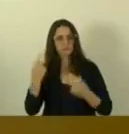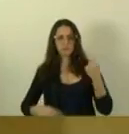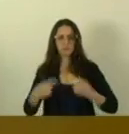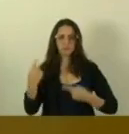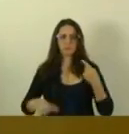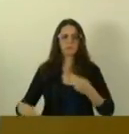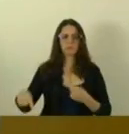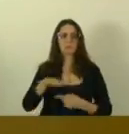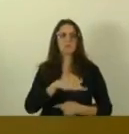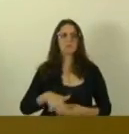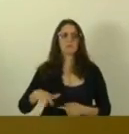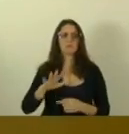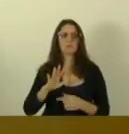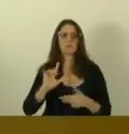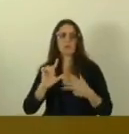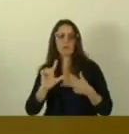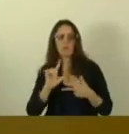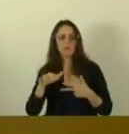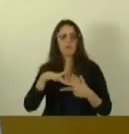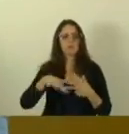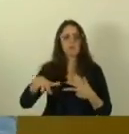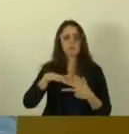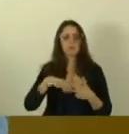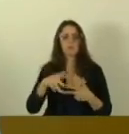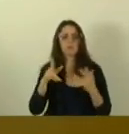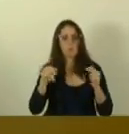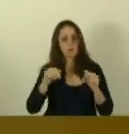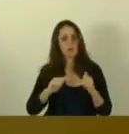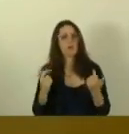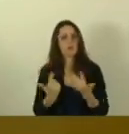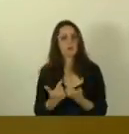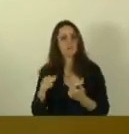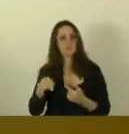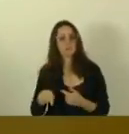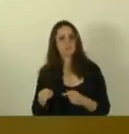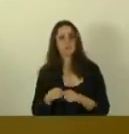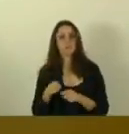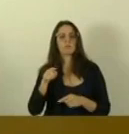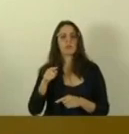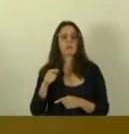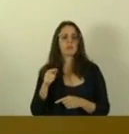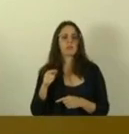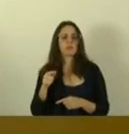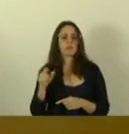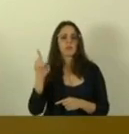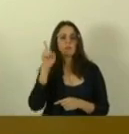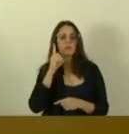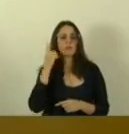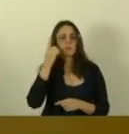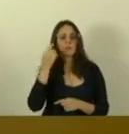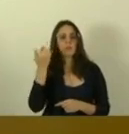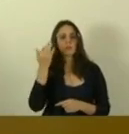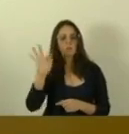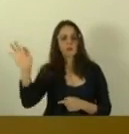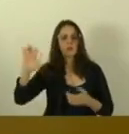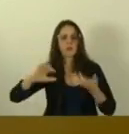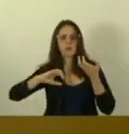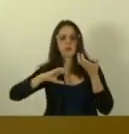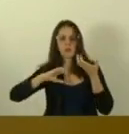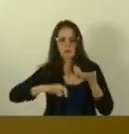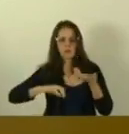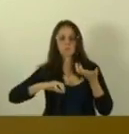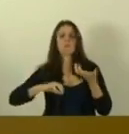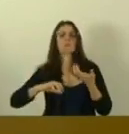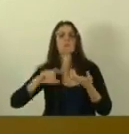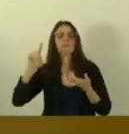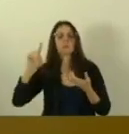diversos dentro das casas específicas, como a nossa na Assembleia Legislativa, como os deputados federais lá na Câmara e os senadores no